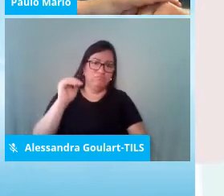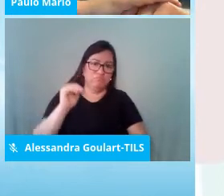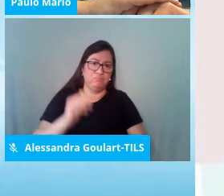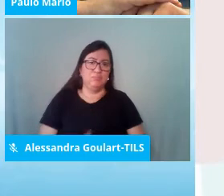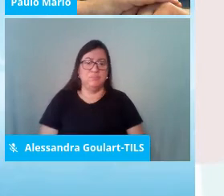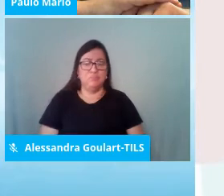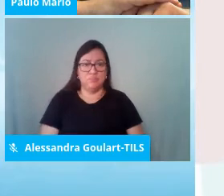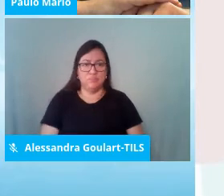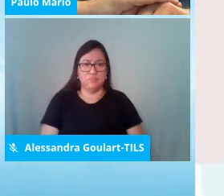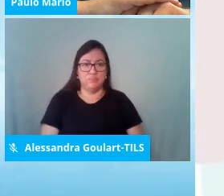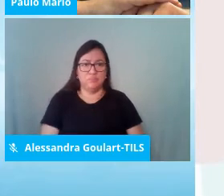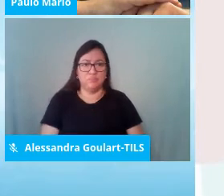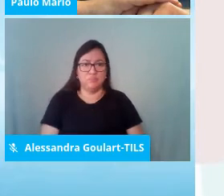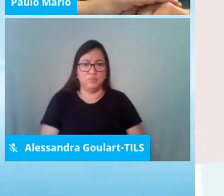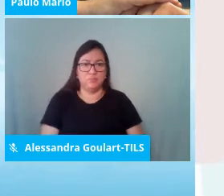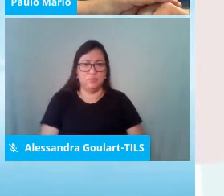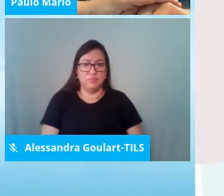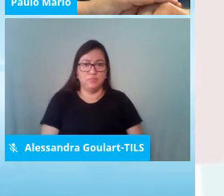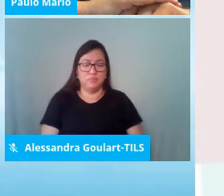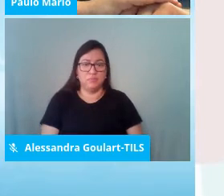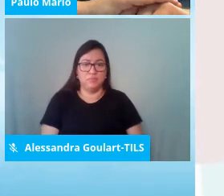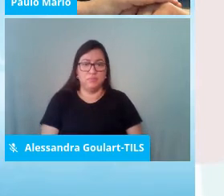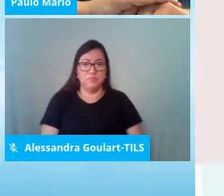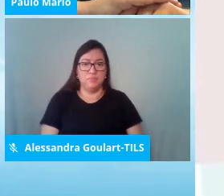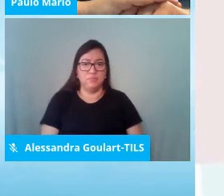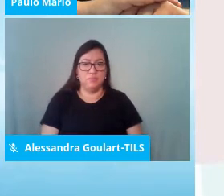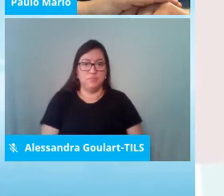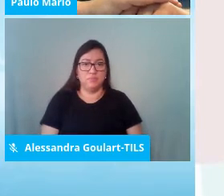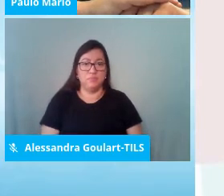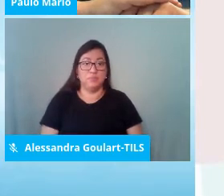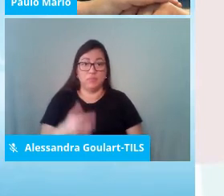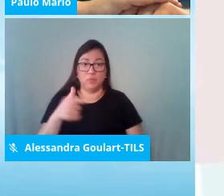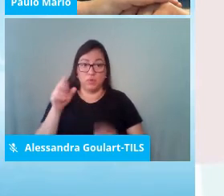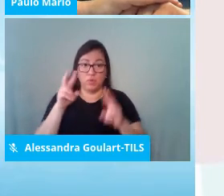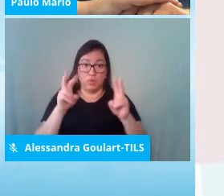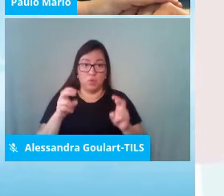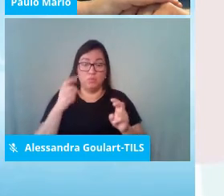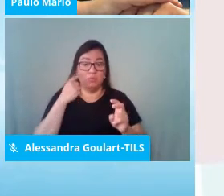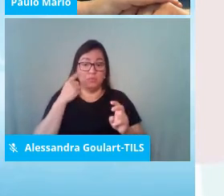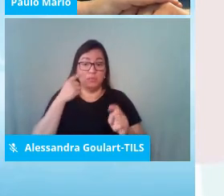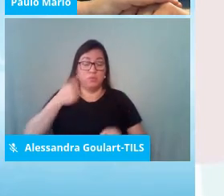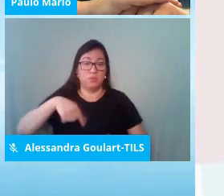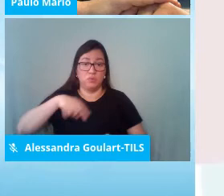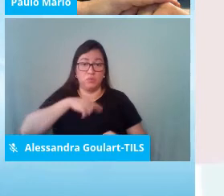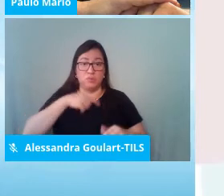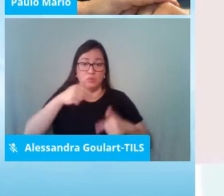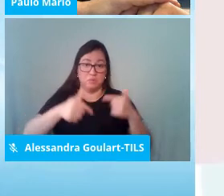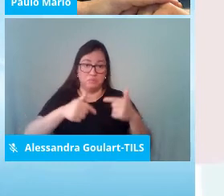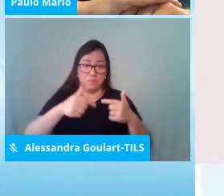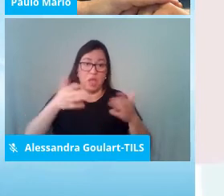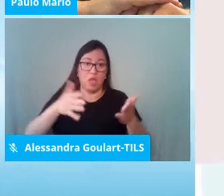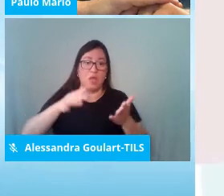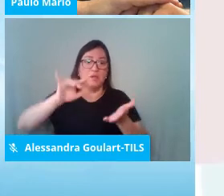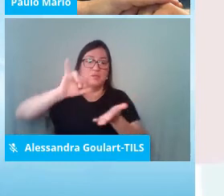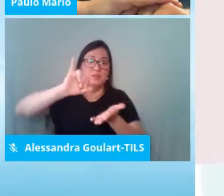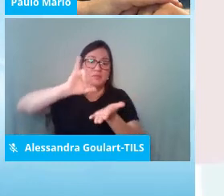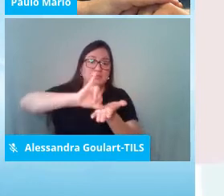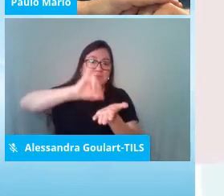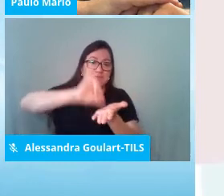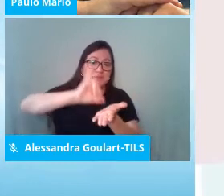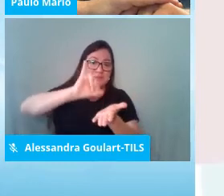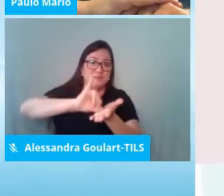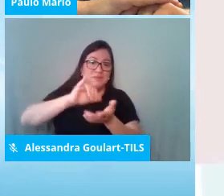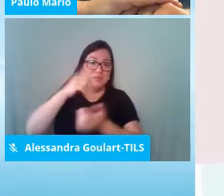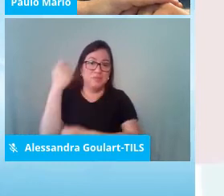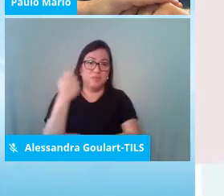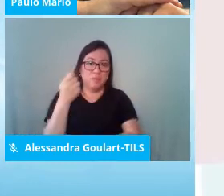E o próximo, por favor, Marlon. Falando agora da nossa capital, da capital dos gaúchos, né? A